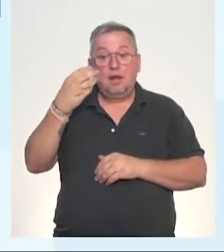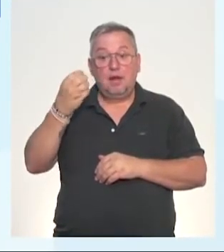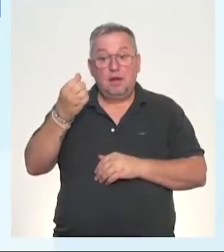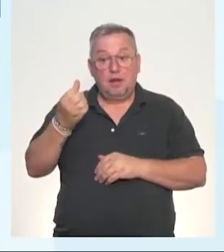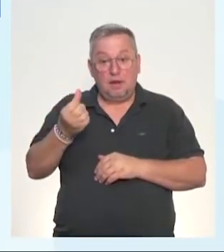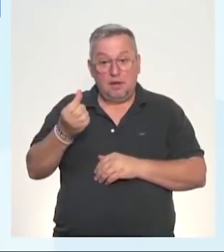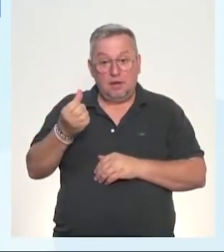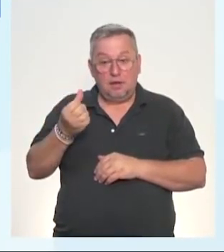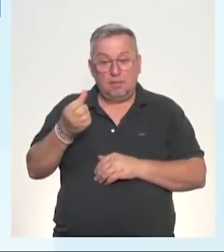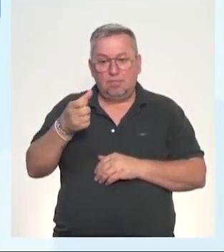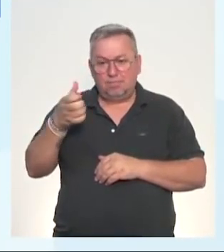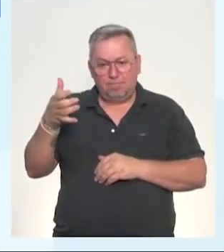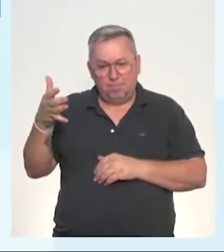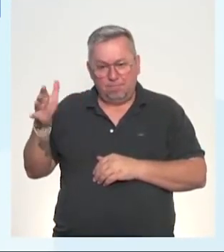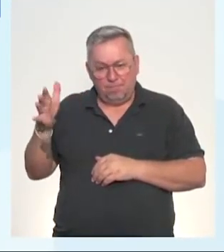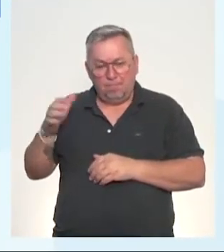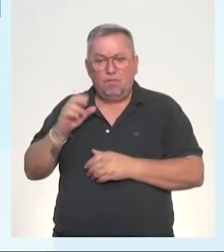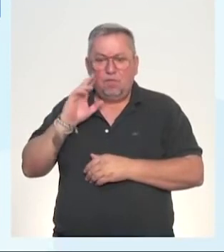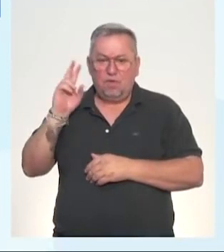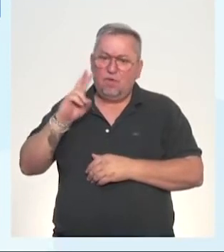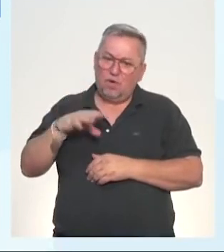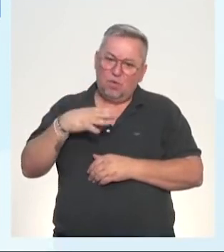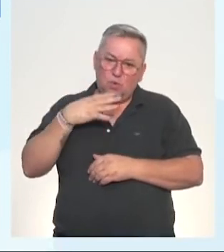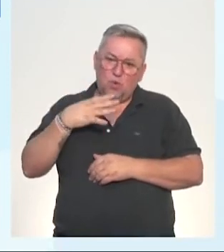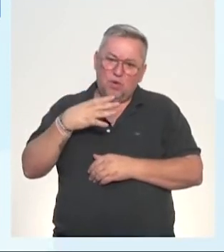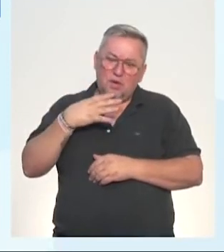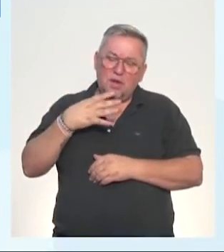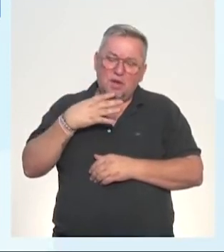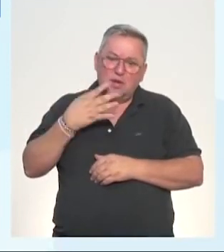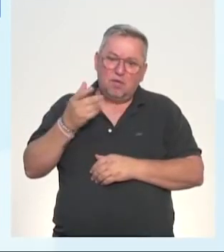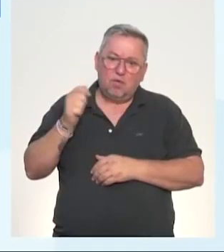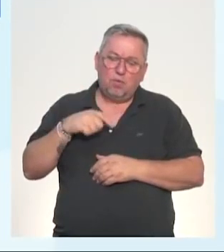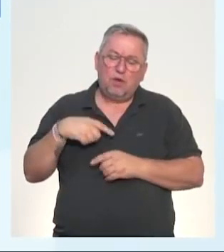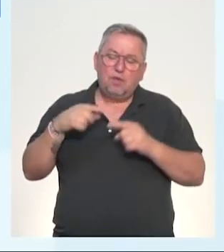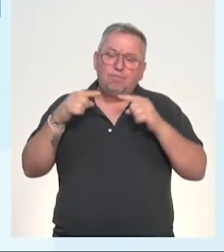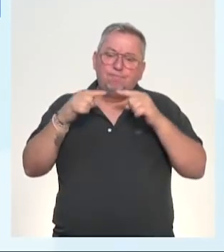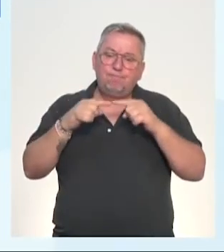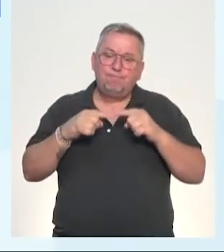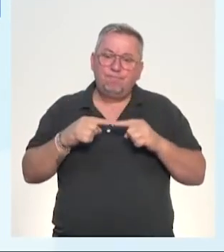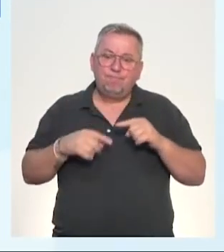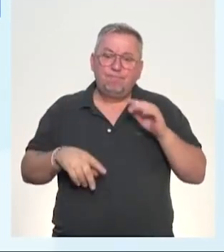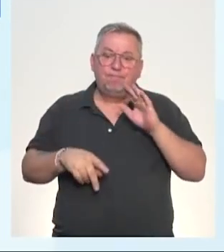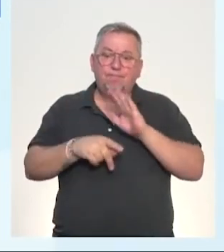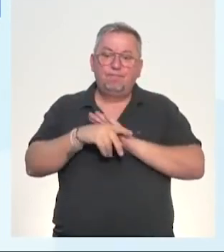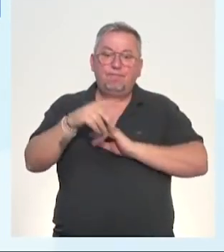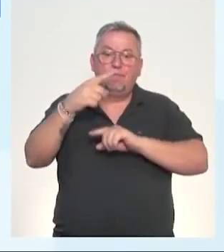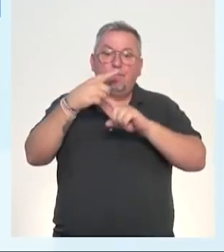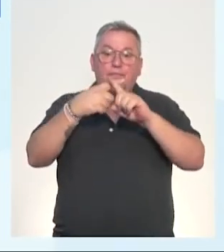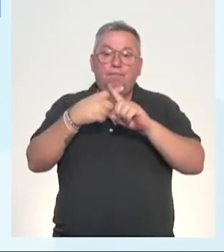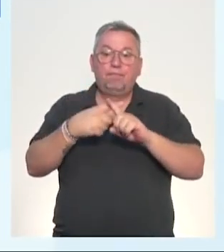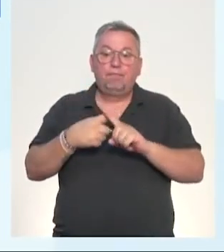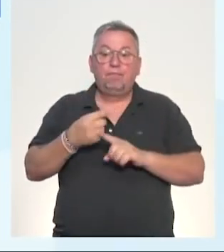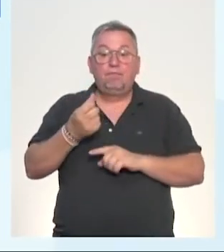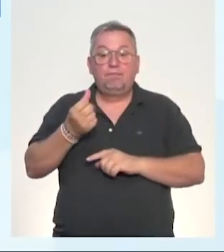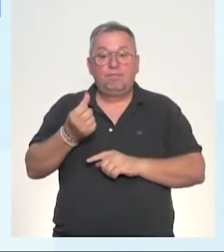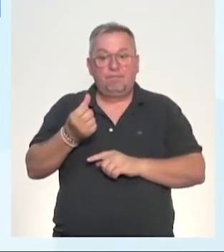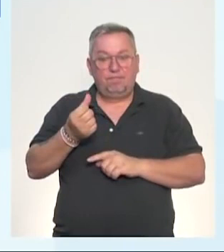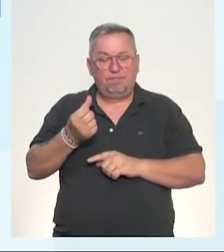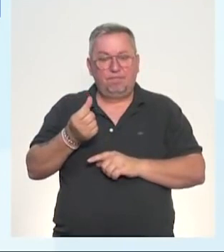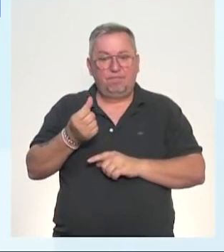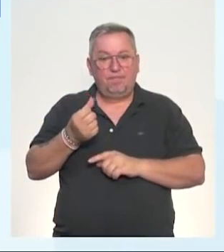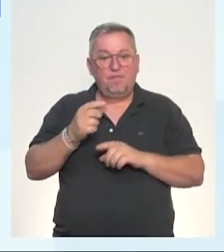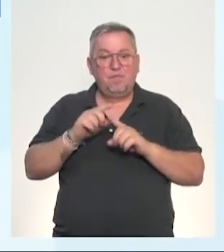30, 36, sequência bastante conhecida, né, Viana? A gente poderia associar aí com a própria tabuada do 6. Então, é bastante